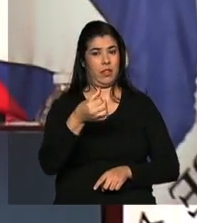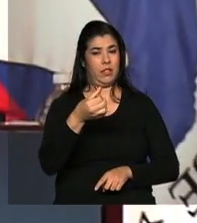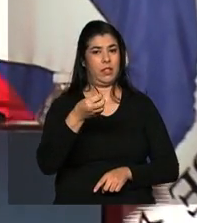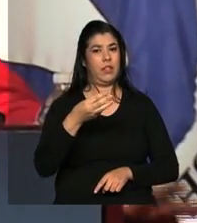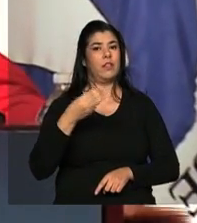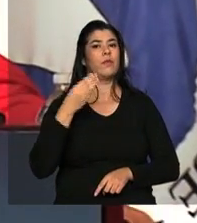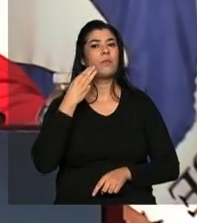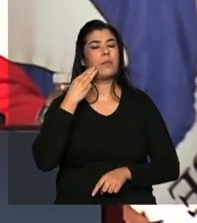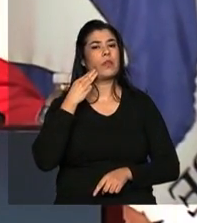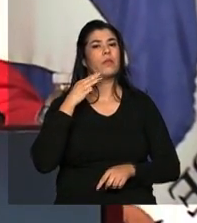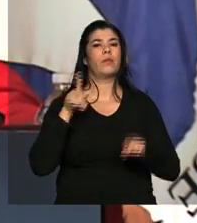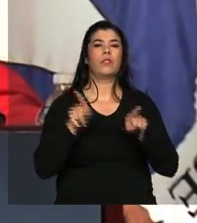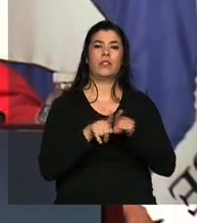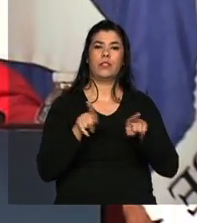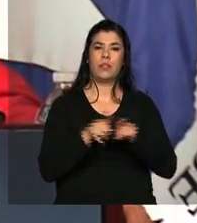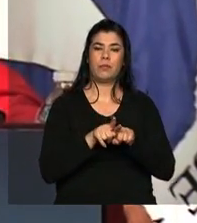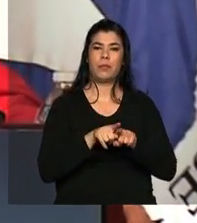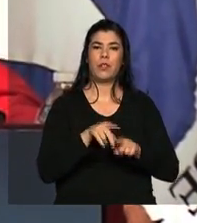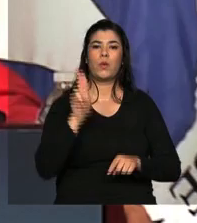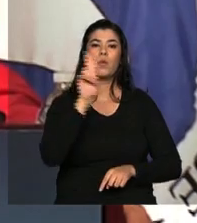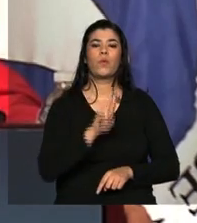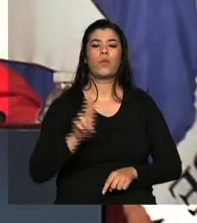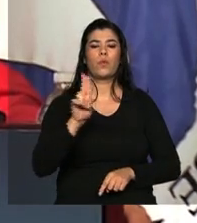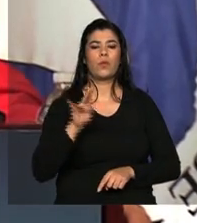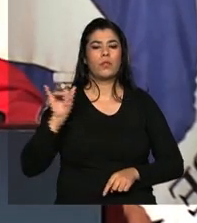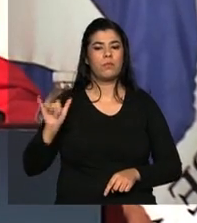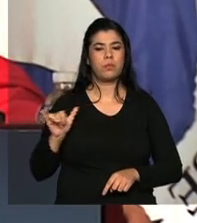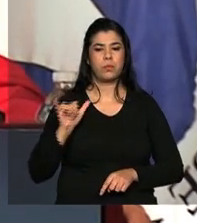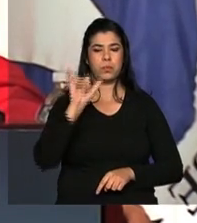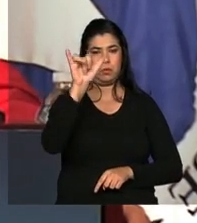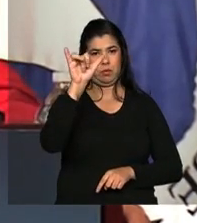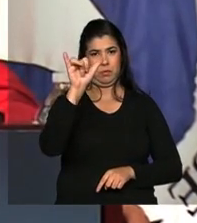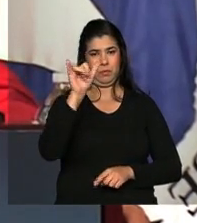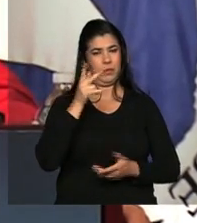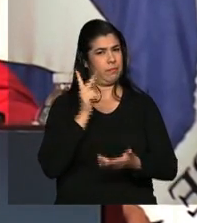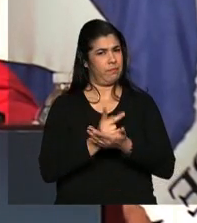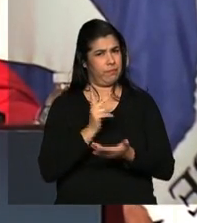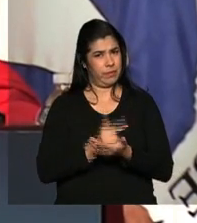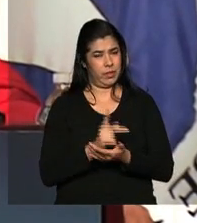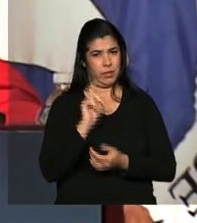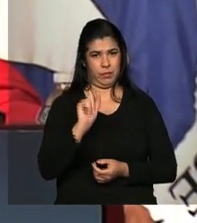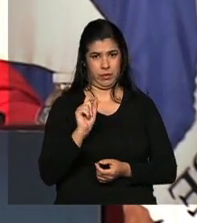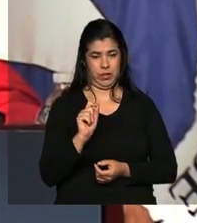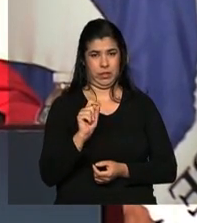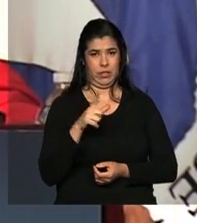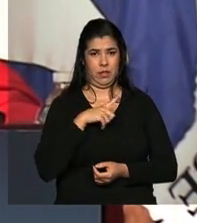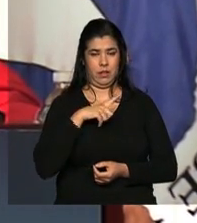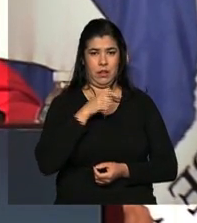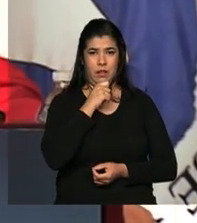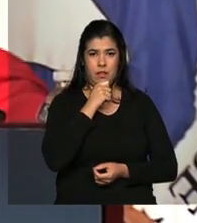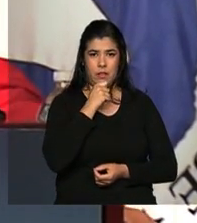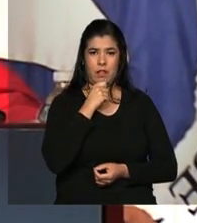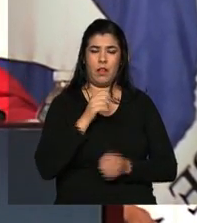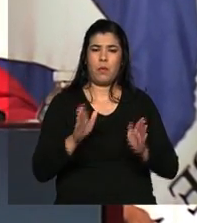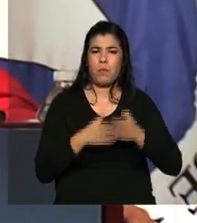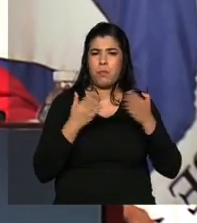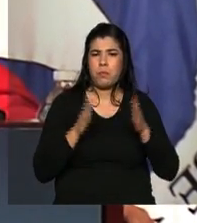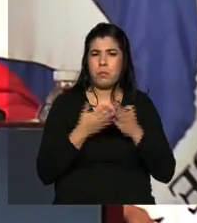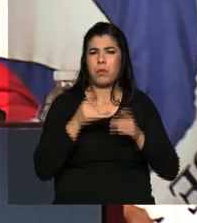milhões também usam esses aeroportos, mesmo sendo ainda mais